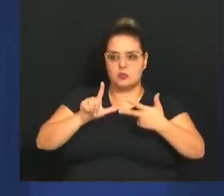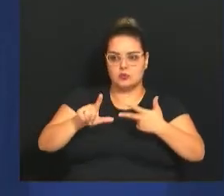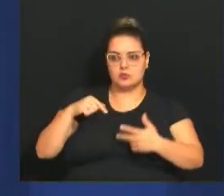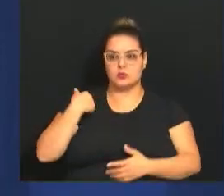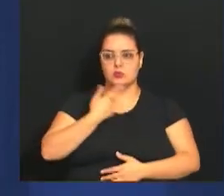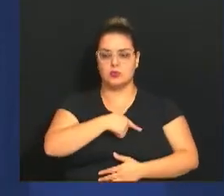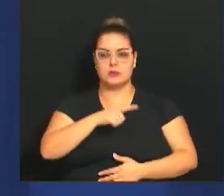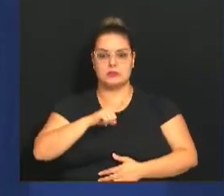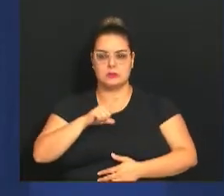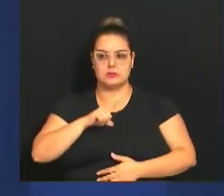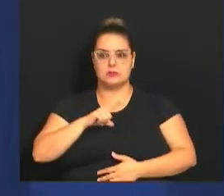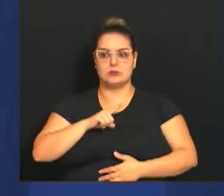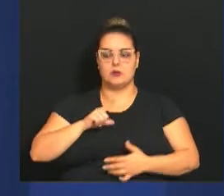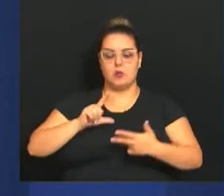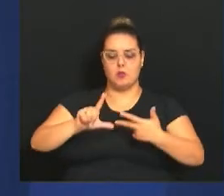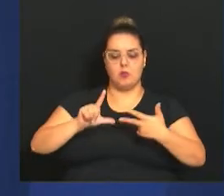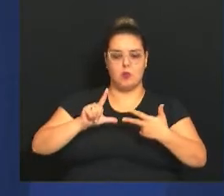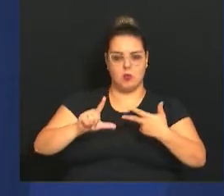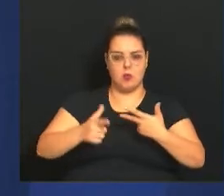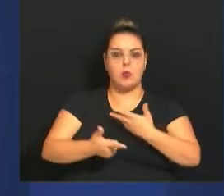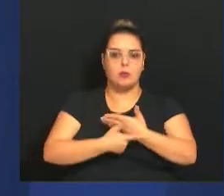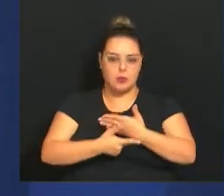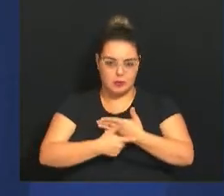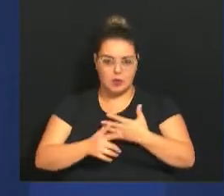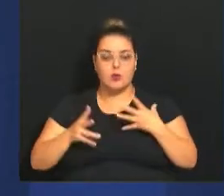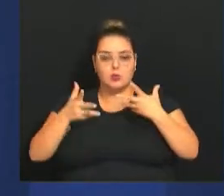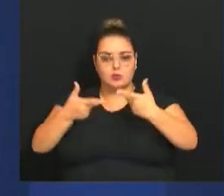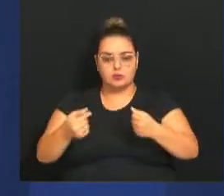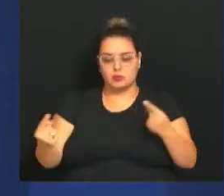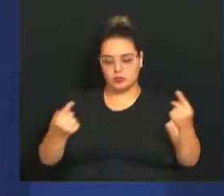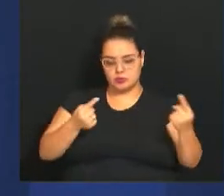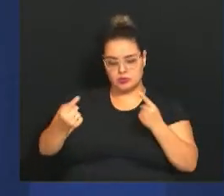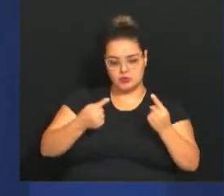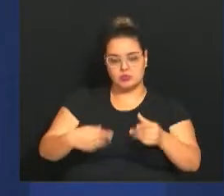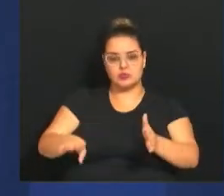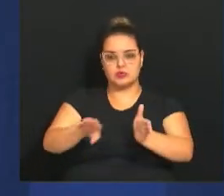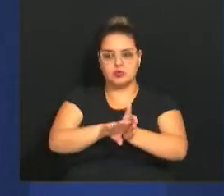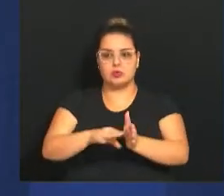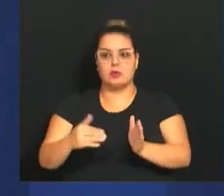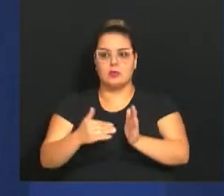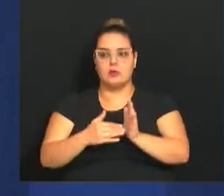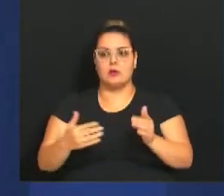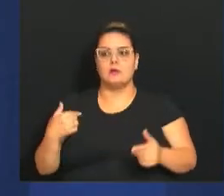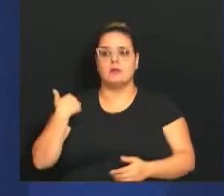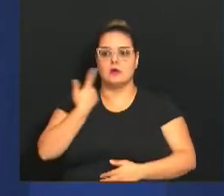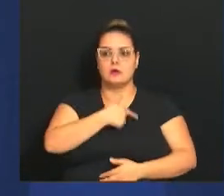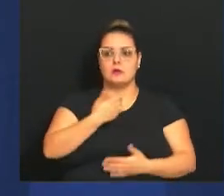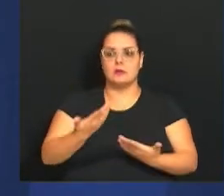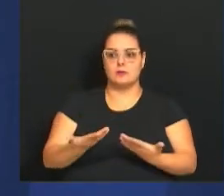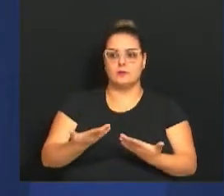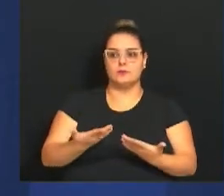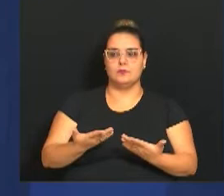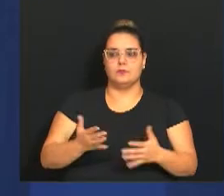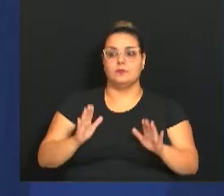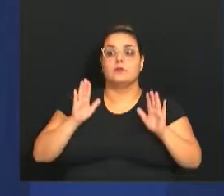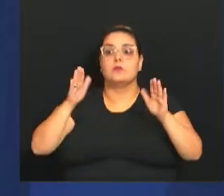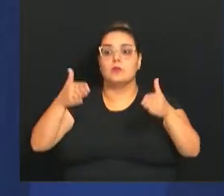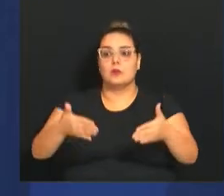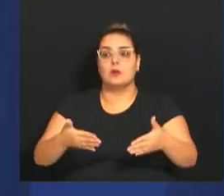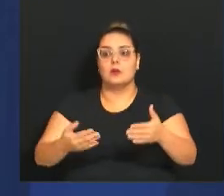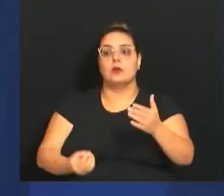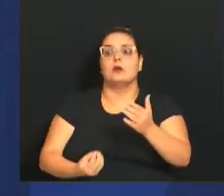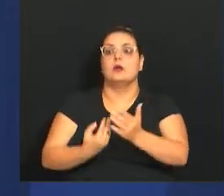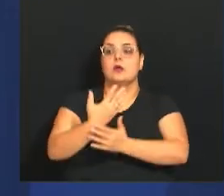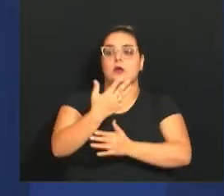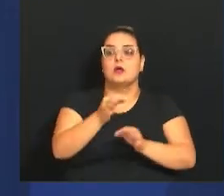de legislar em cima das demandas que chegam até nós. Então, nesse caso especificamente, criar